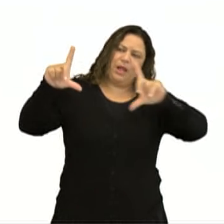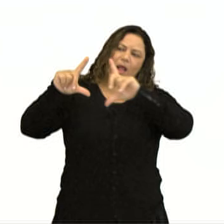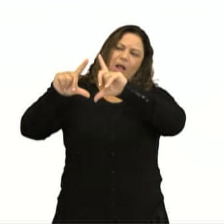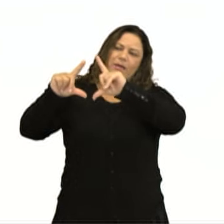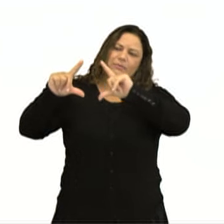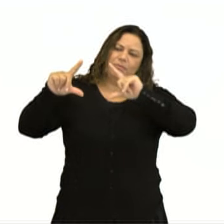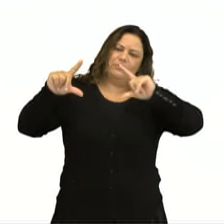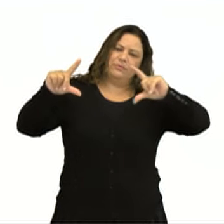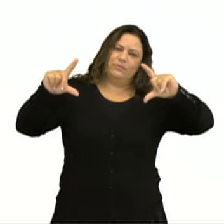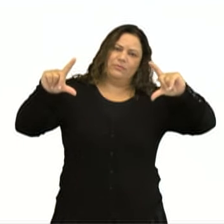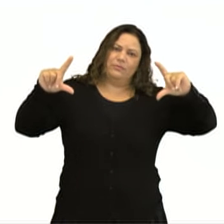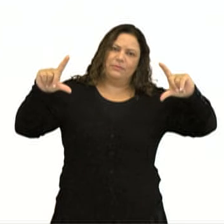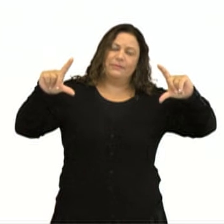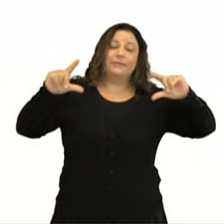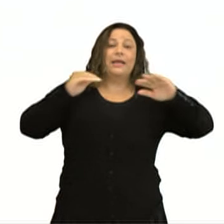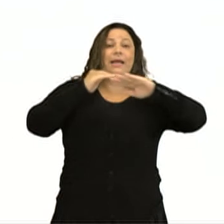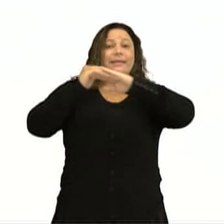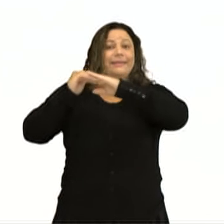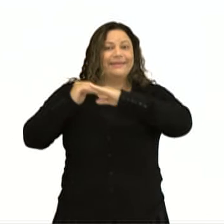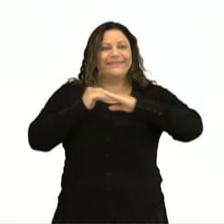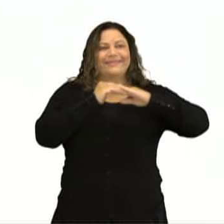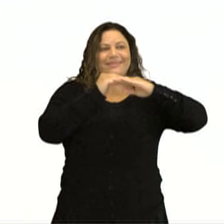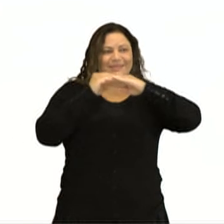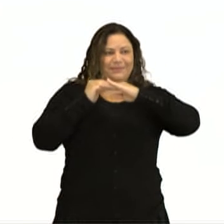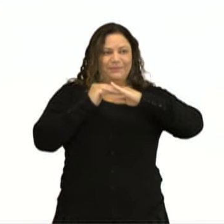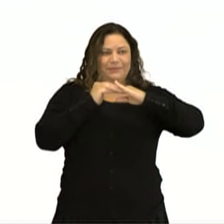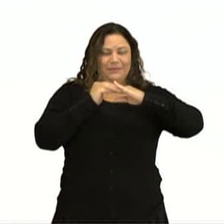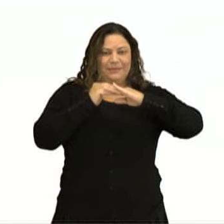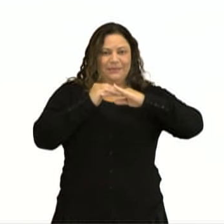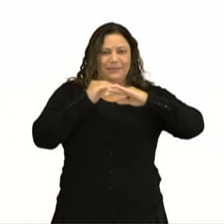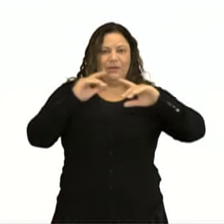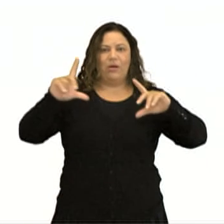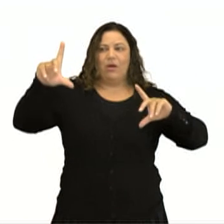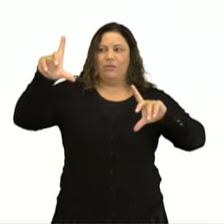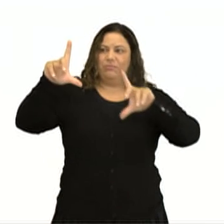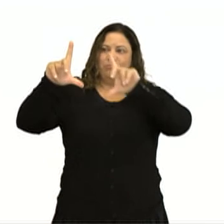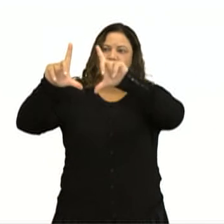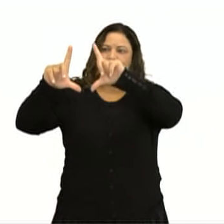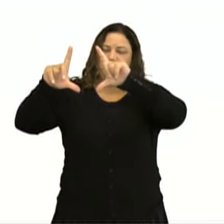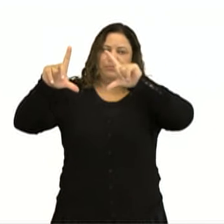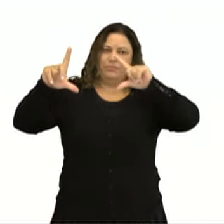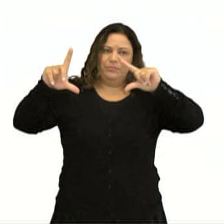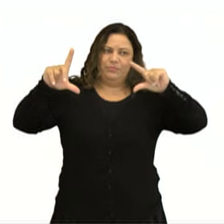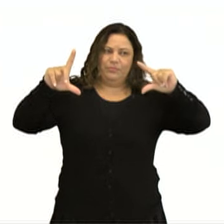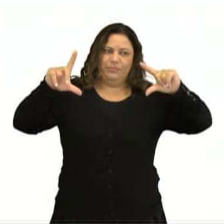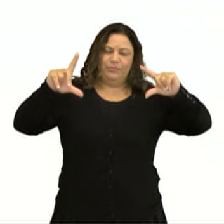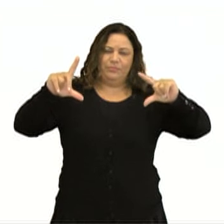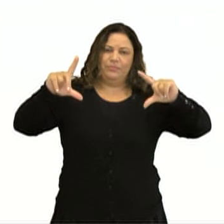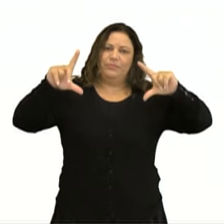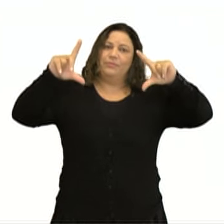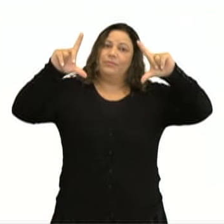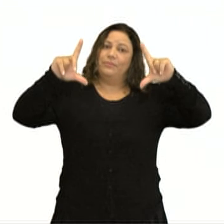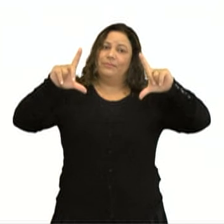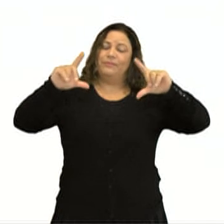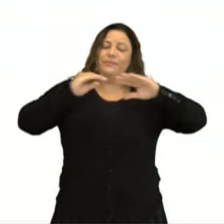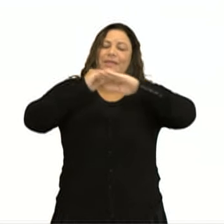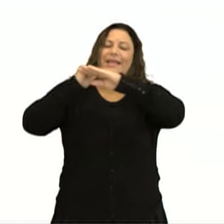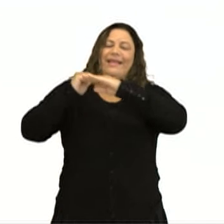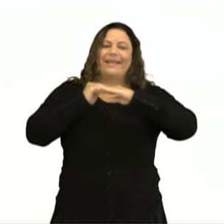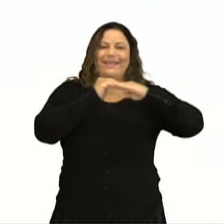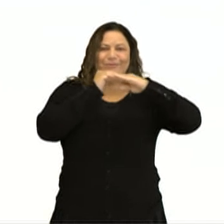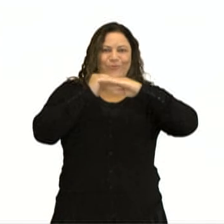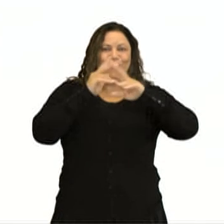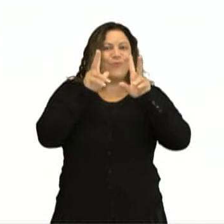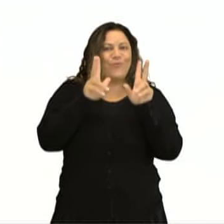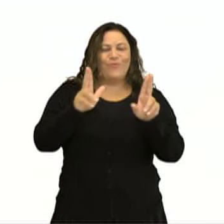até o momento que isso se estabiliza. Quando isso se estabiliza, pessoal, nós dizemos que eles estão com a mesma temperatura e com a mesma